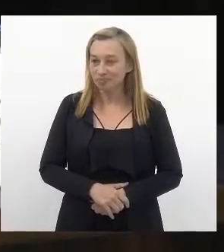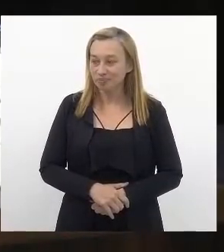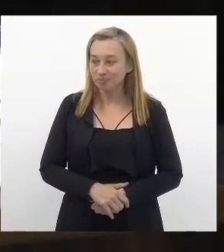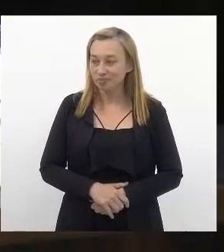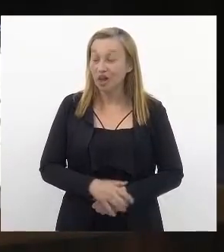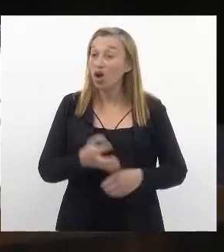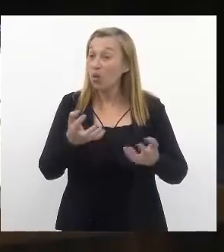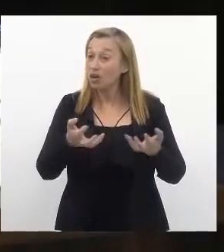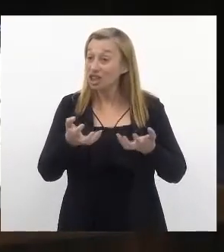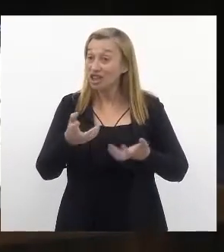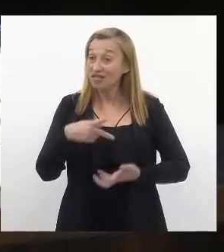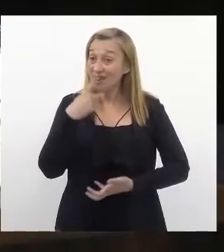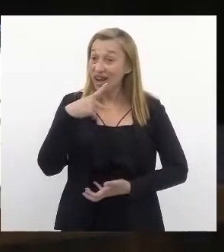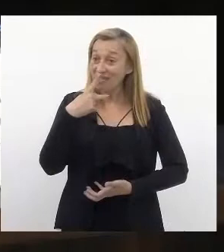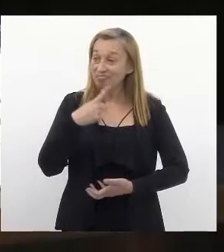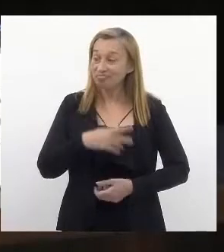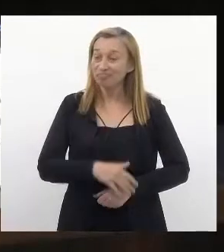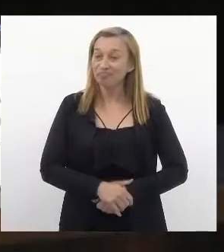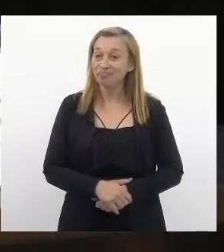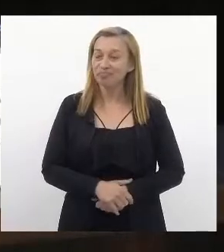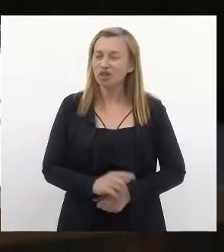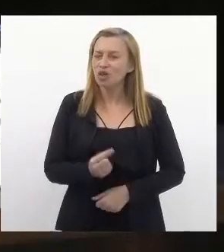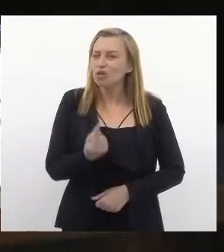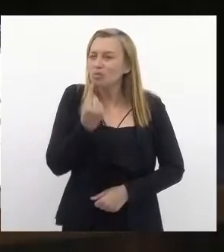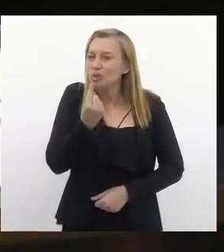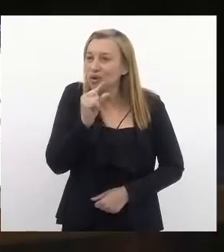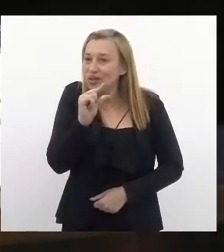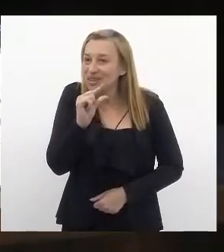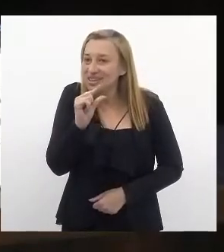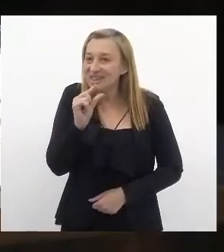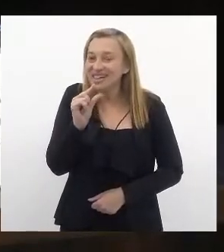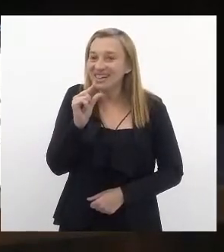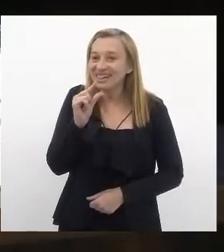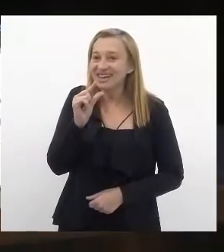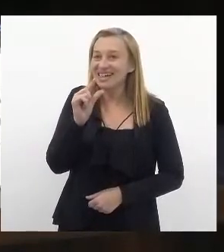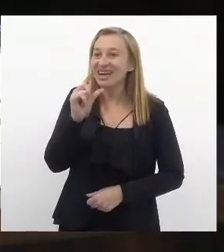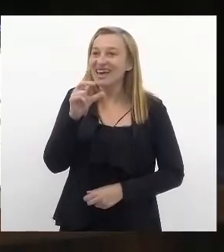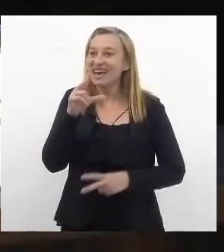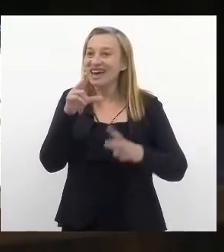Eu queria falar uma palavrinha em árabe e traduzir em seguida em português.